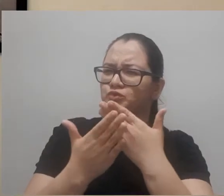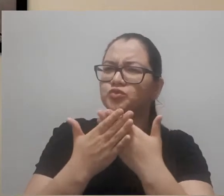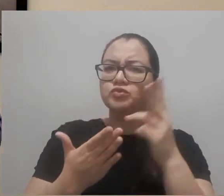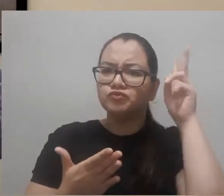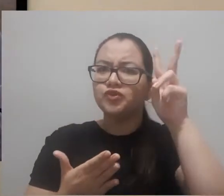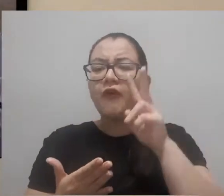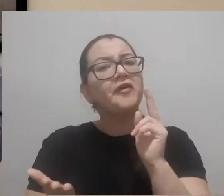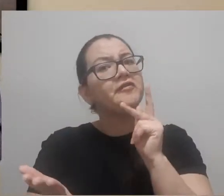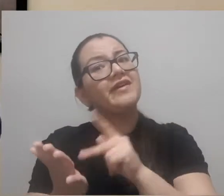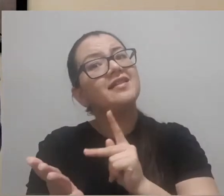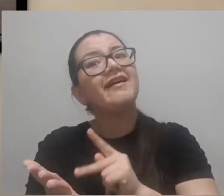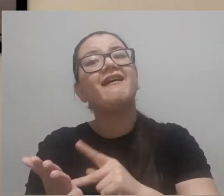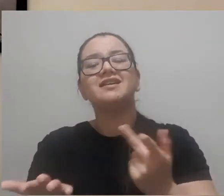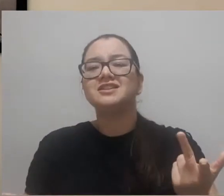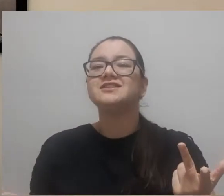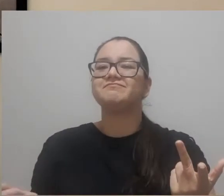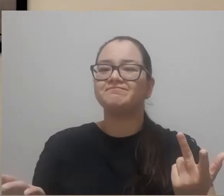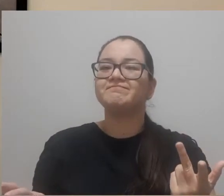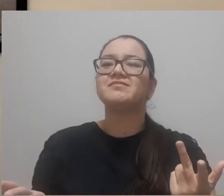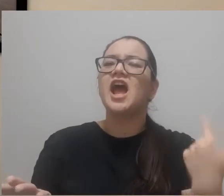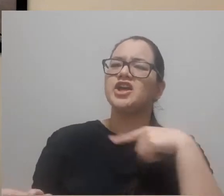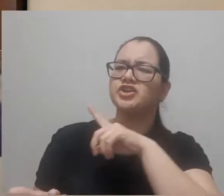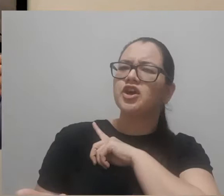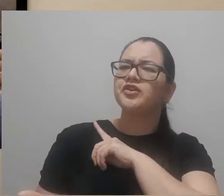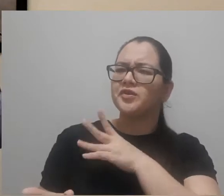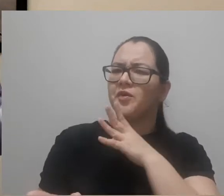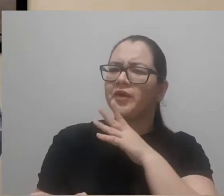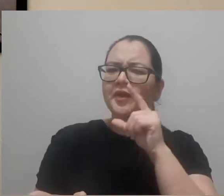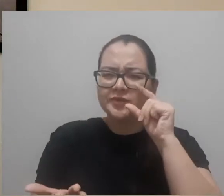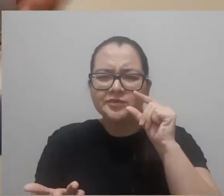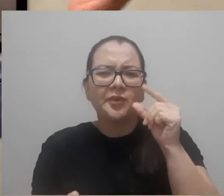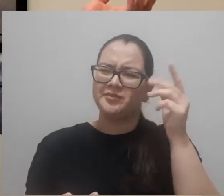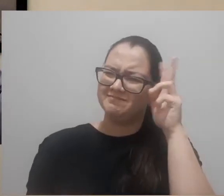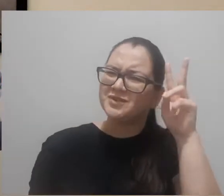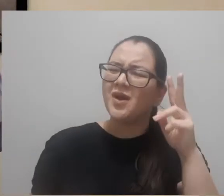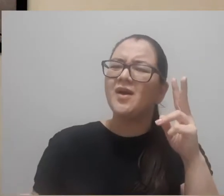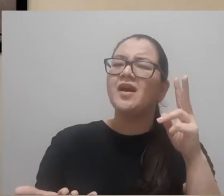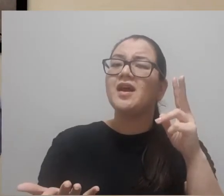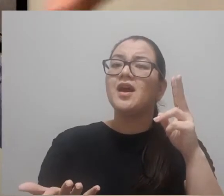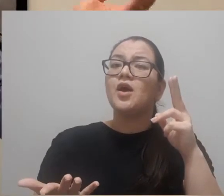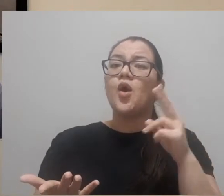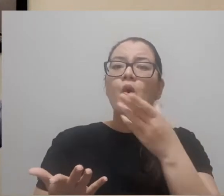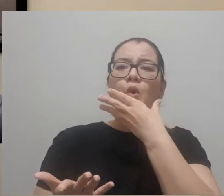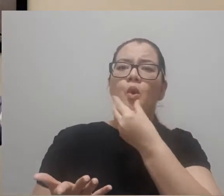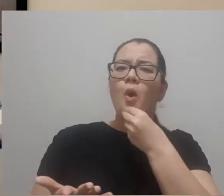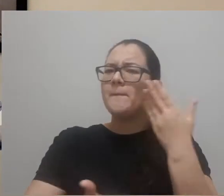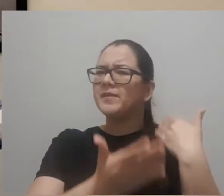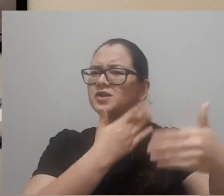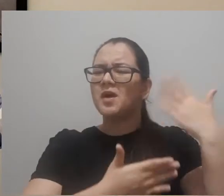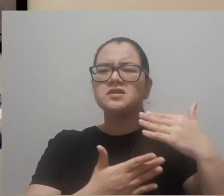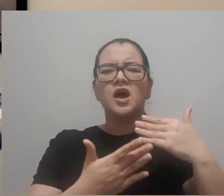vai ver que muita coisa foi feita pelos homens do passado, pelos homens de Deus, pelas pessoas do